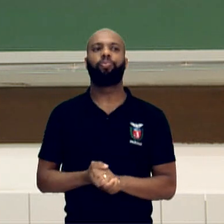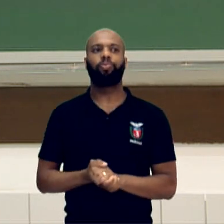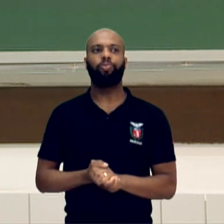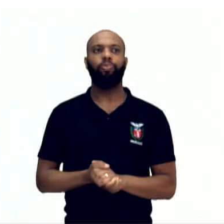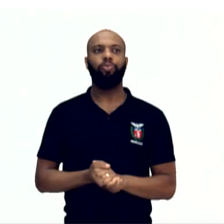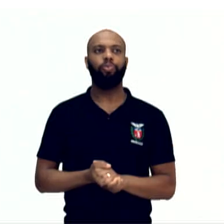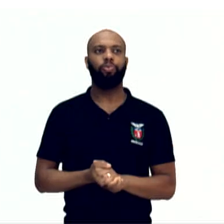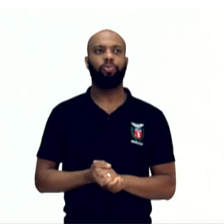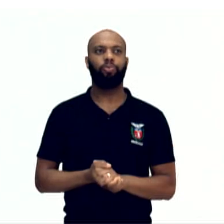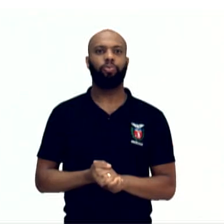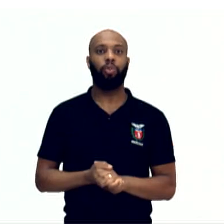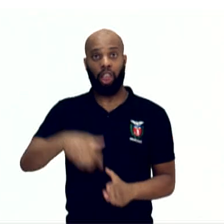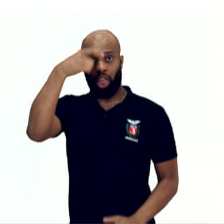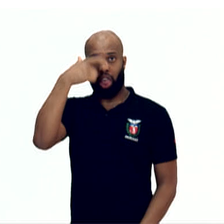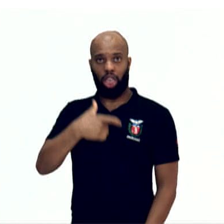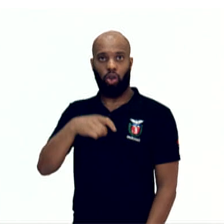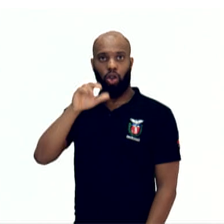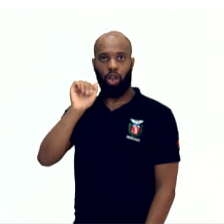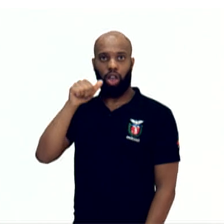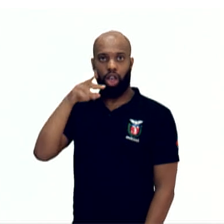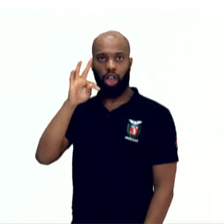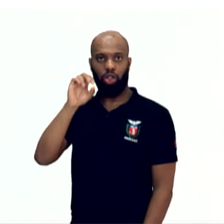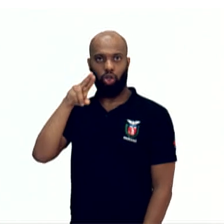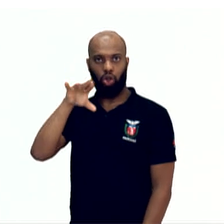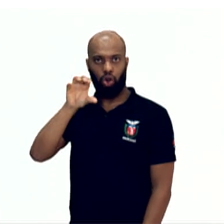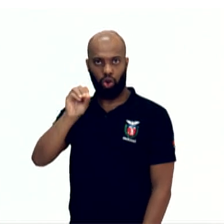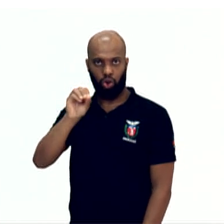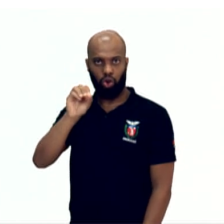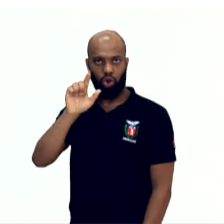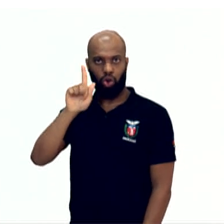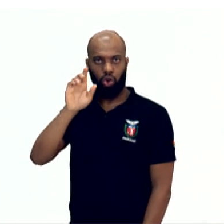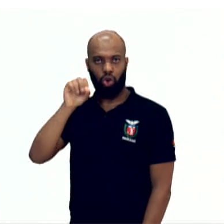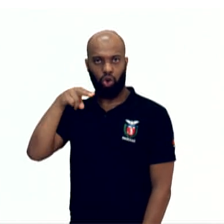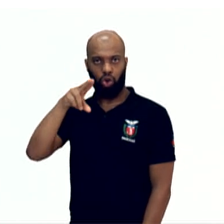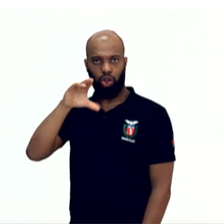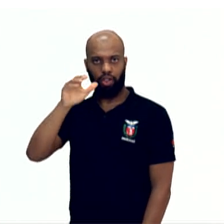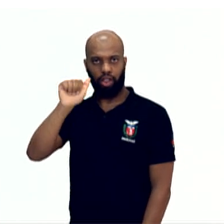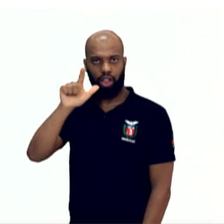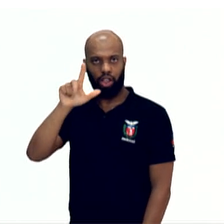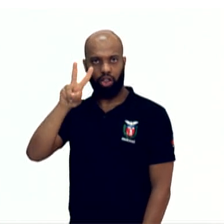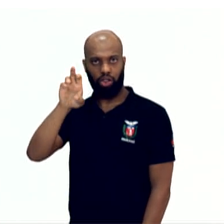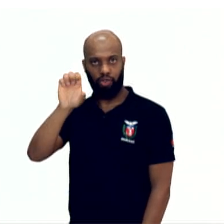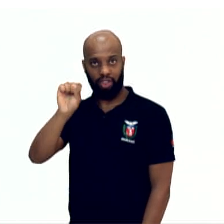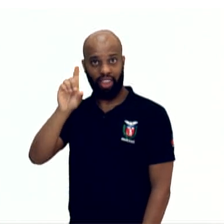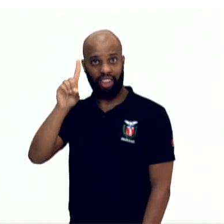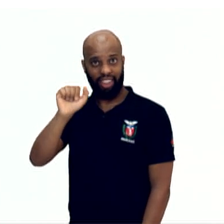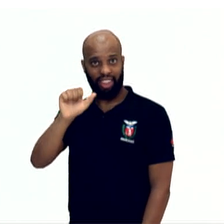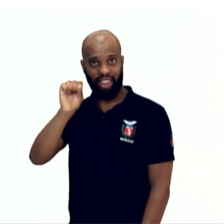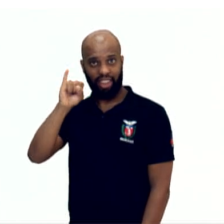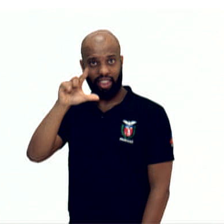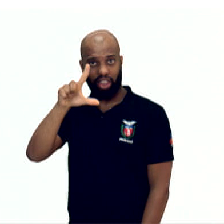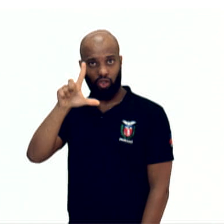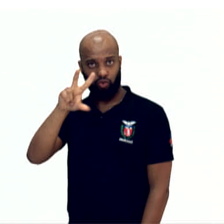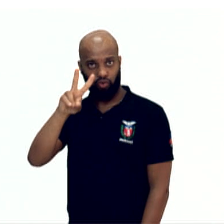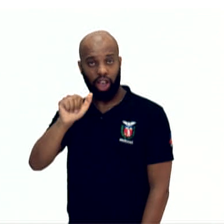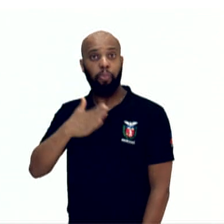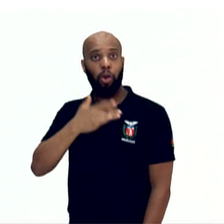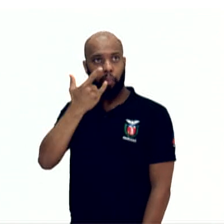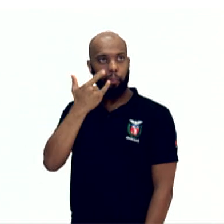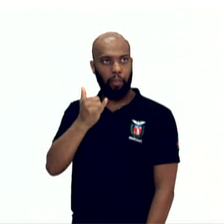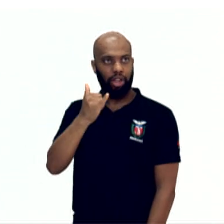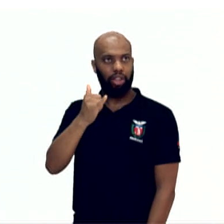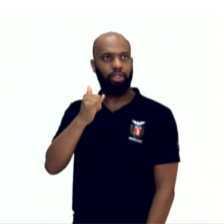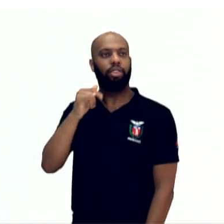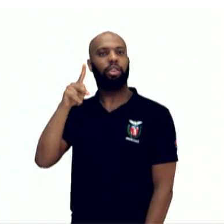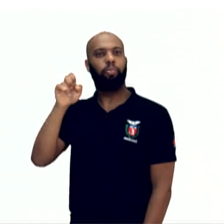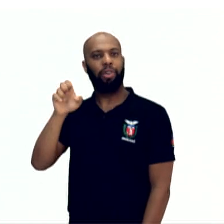Então vamos lá. Eu, Antônio Gonçalves da Silva, filho de Pedro Gonçalves da Silva e de Maria Pereira